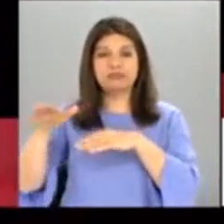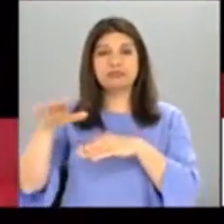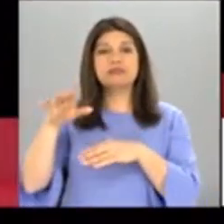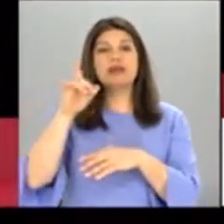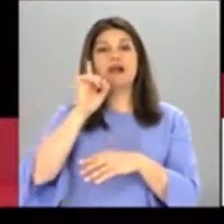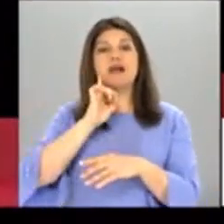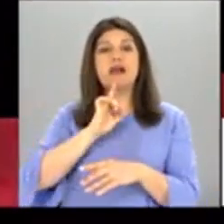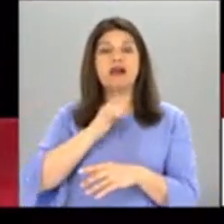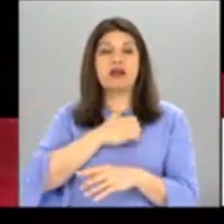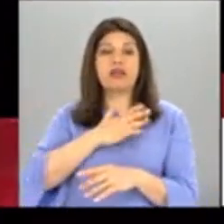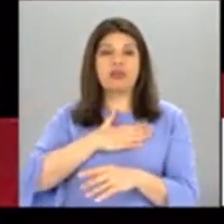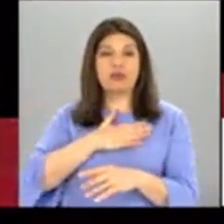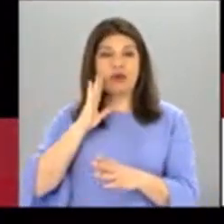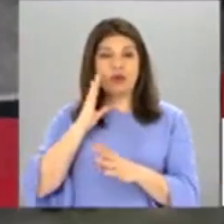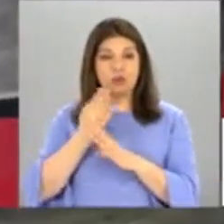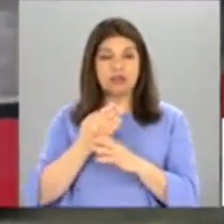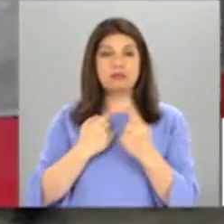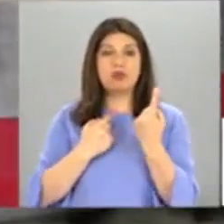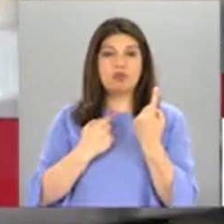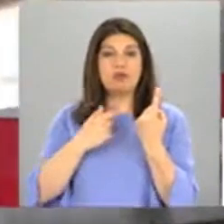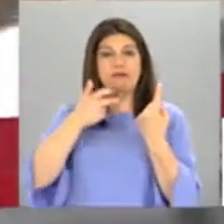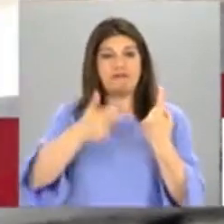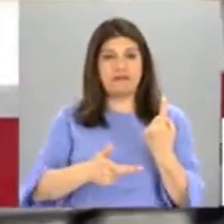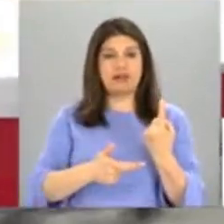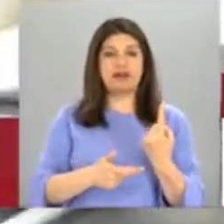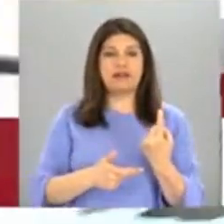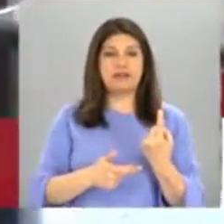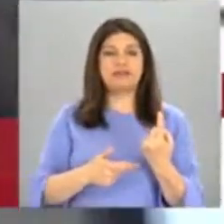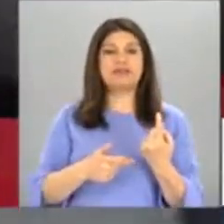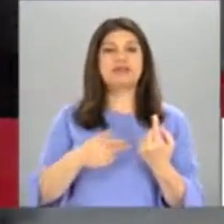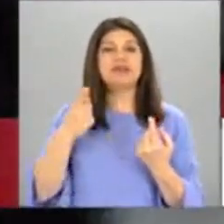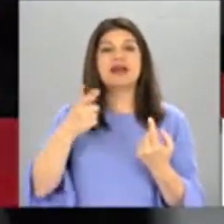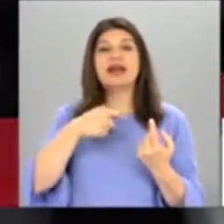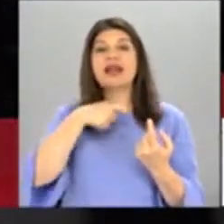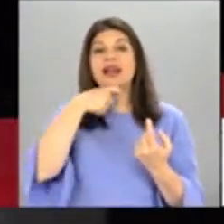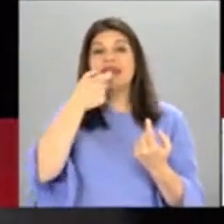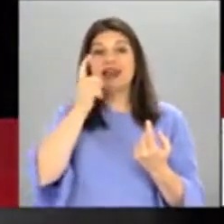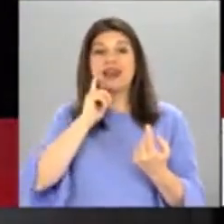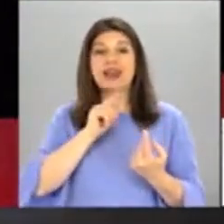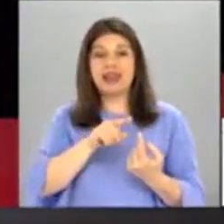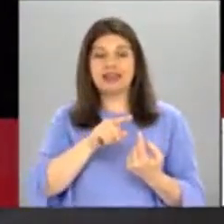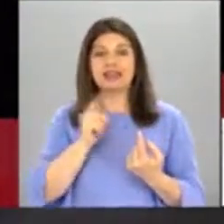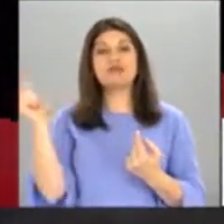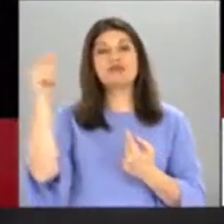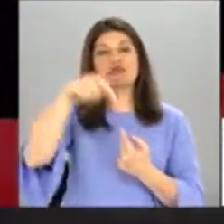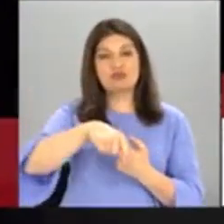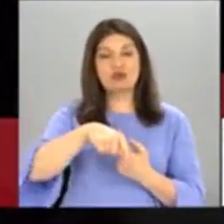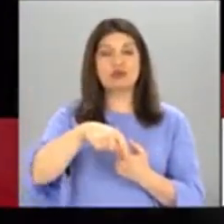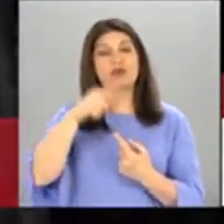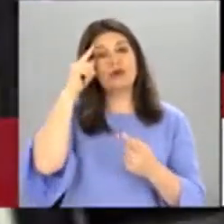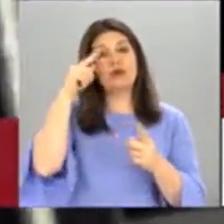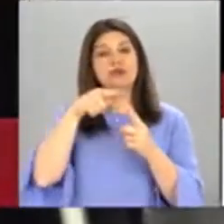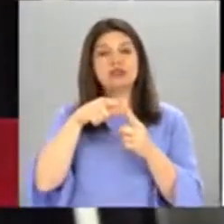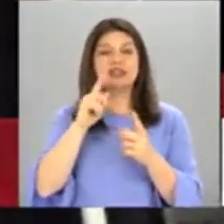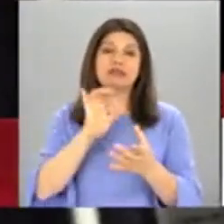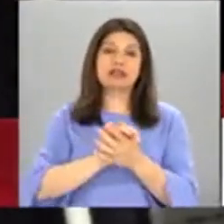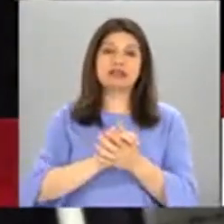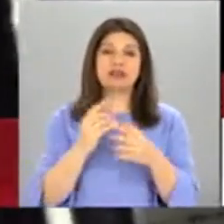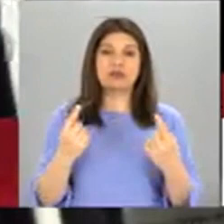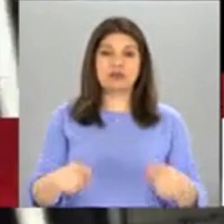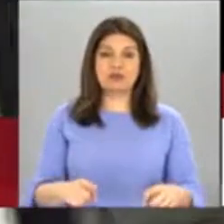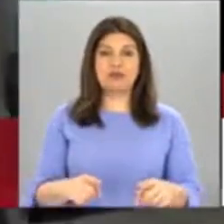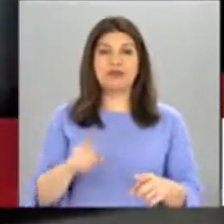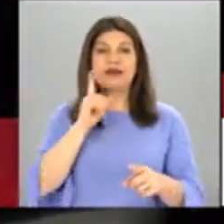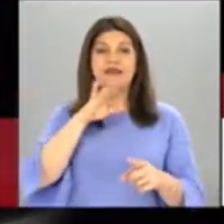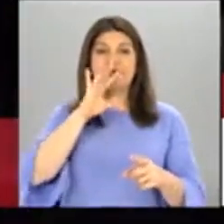fim. A família já vinha cá só para casar. As netas da sua dona Beatriz casaram nesta casa ainda. Mas quer dizer, nem as